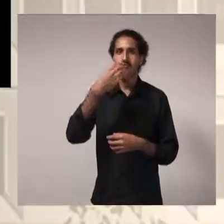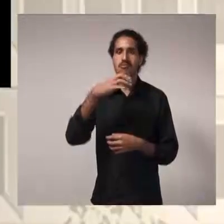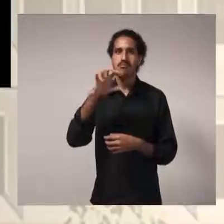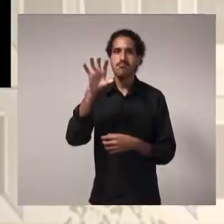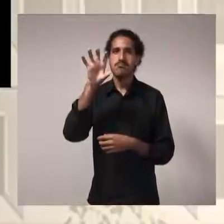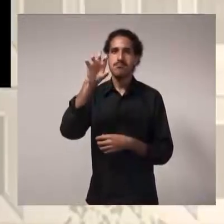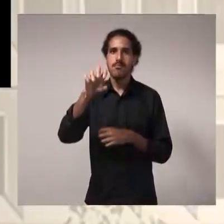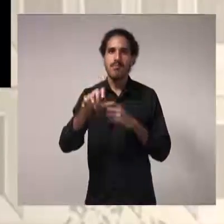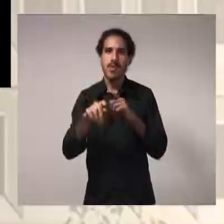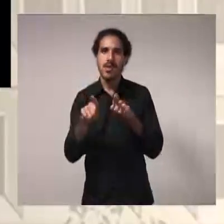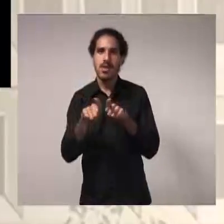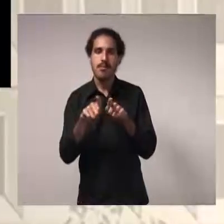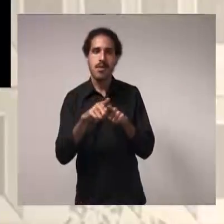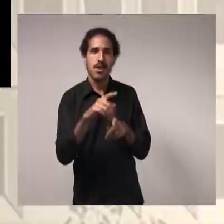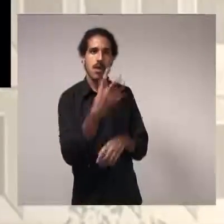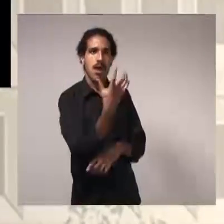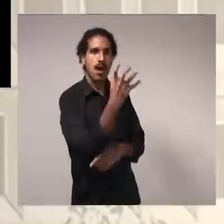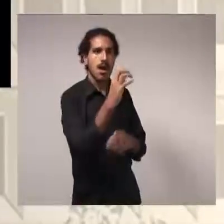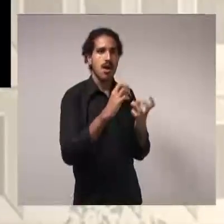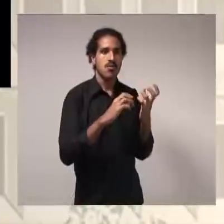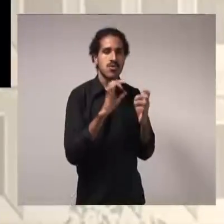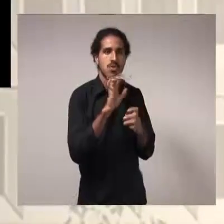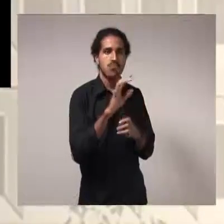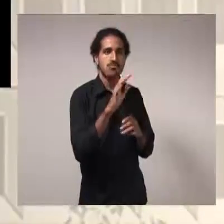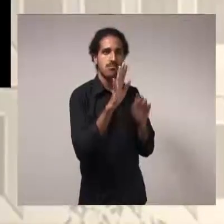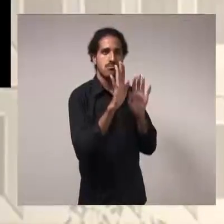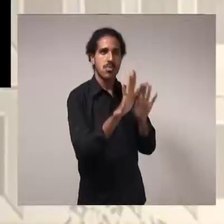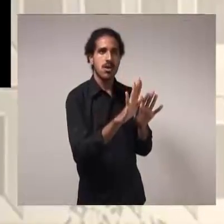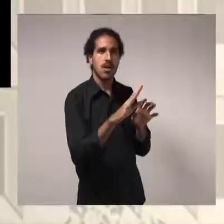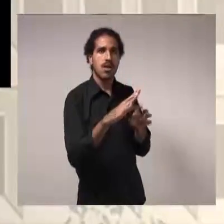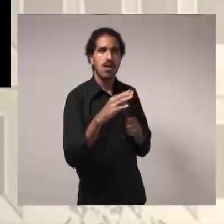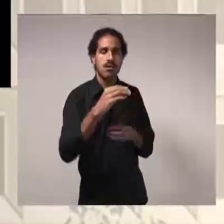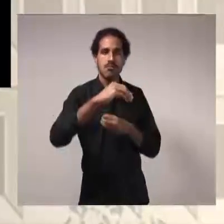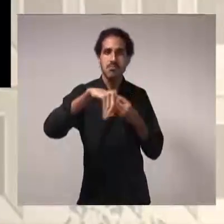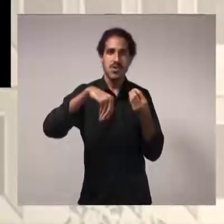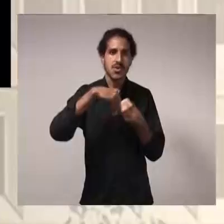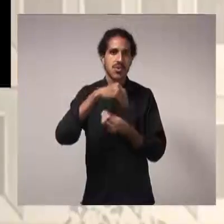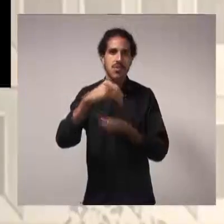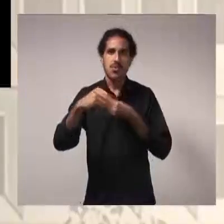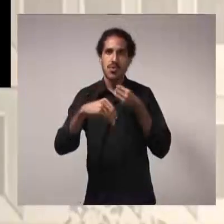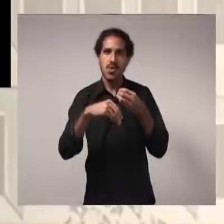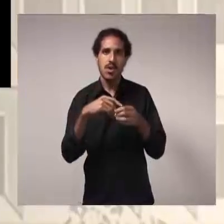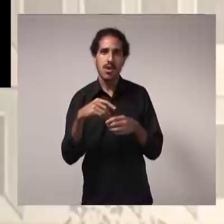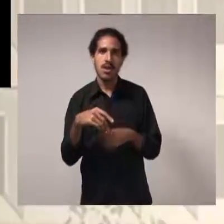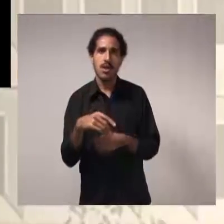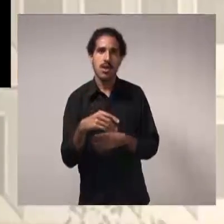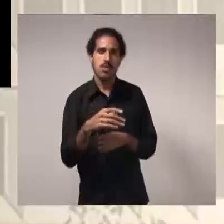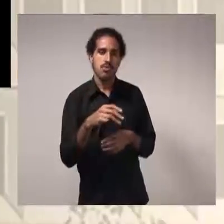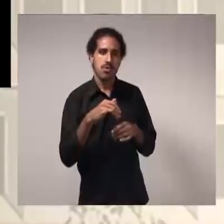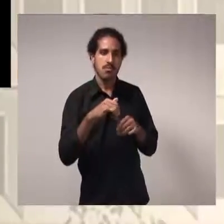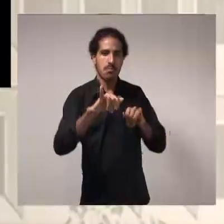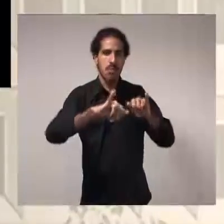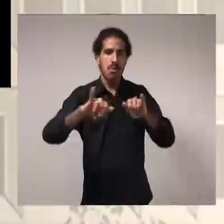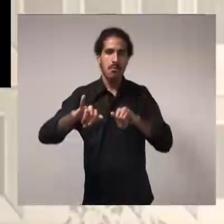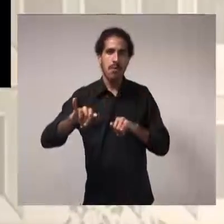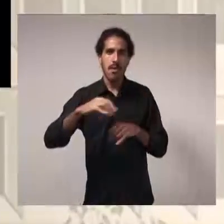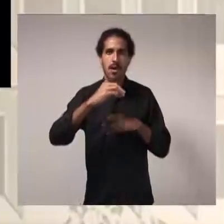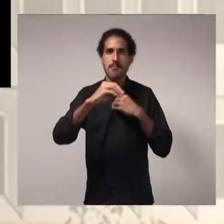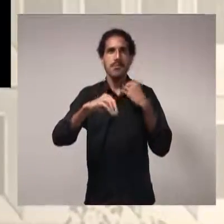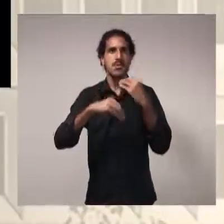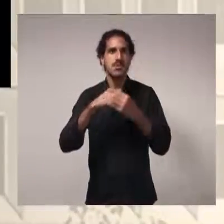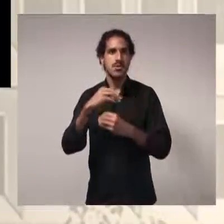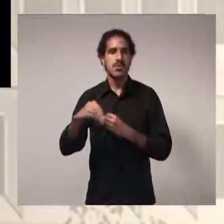árvores ornamentais, né? E restos de paisagismo, inclusive, plantas que